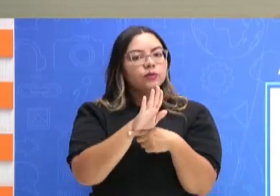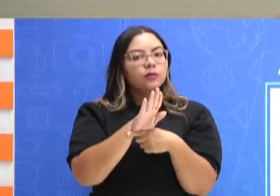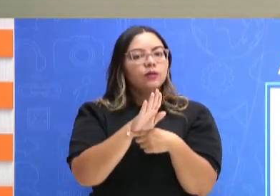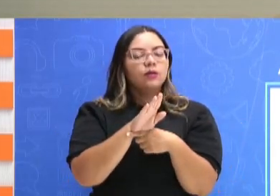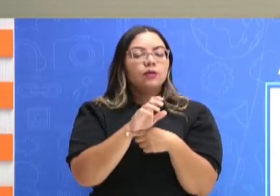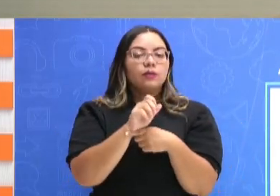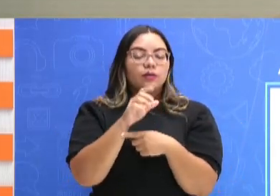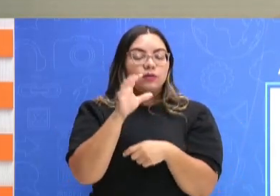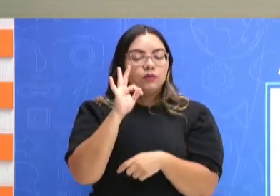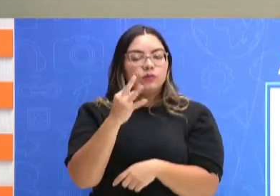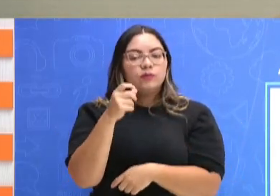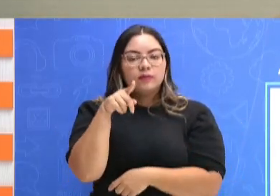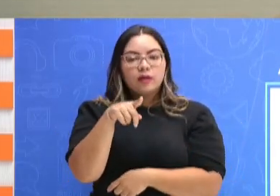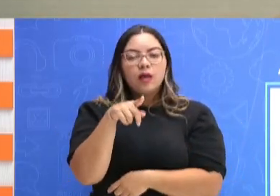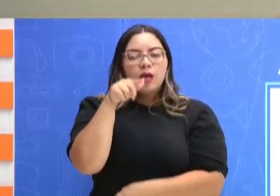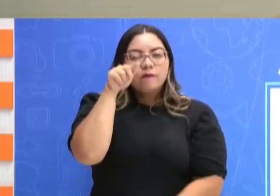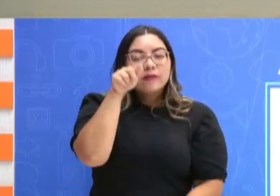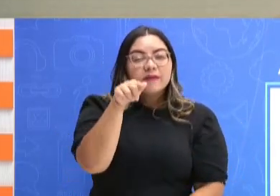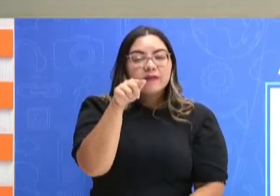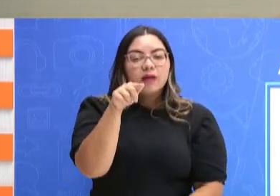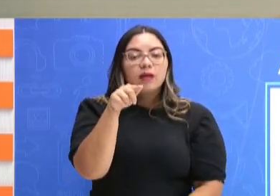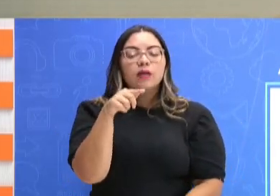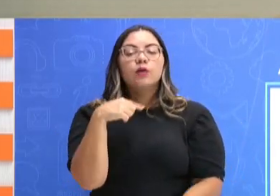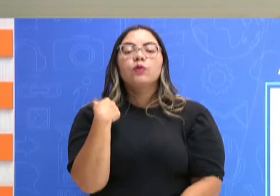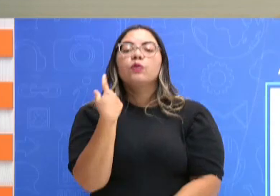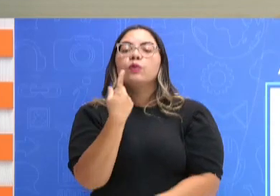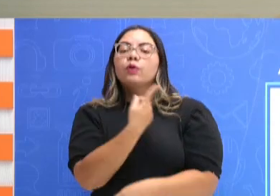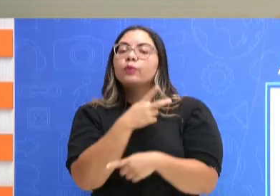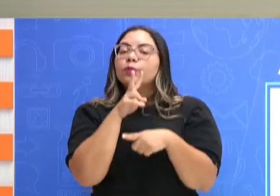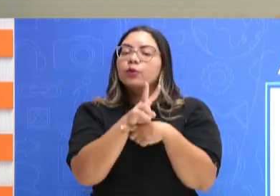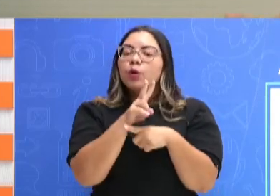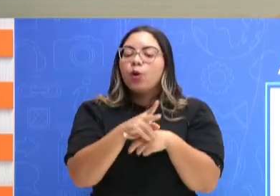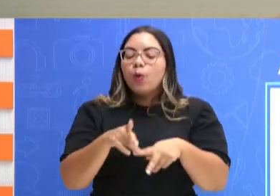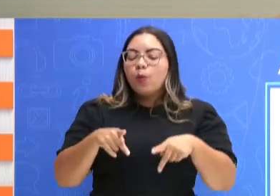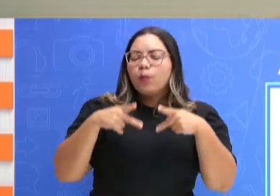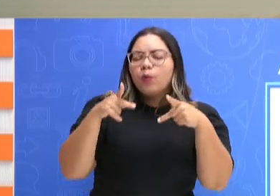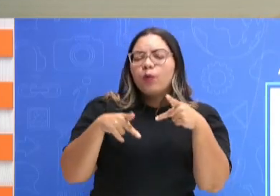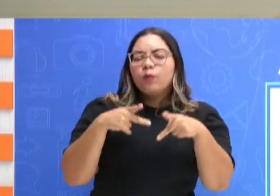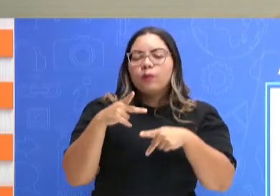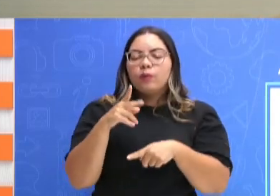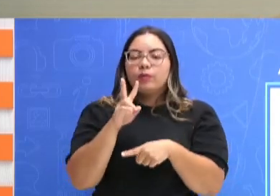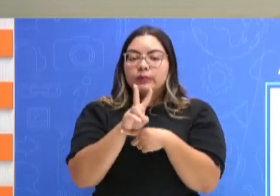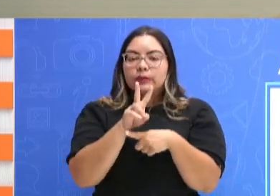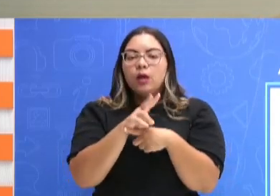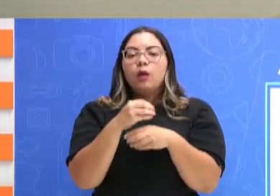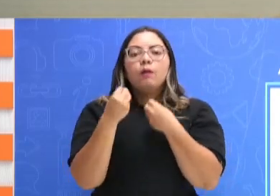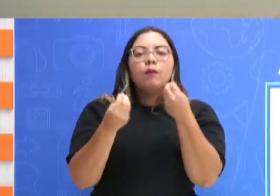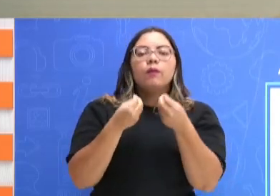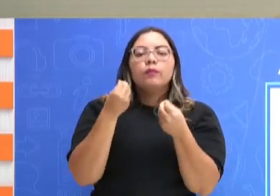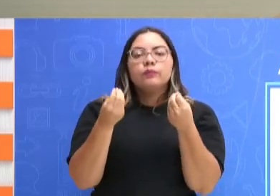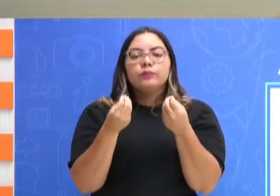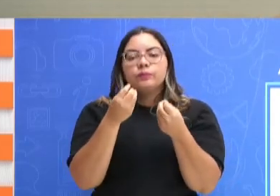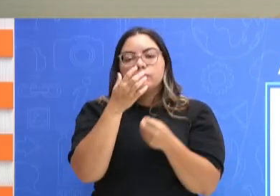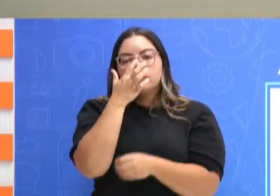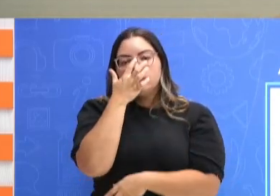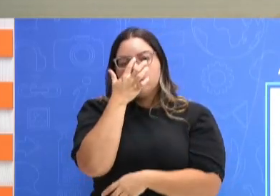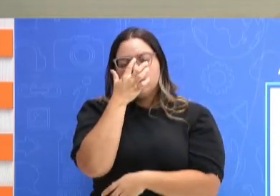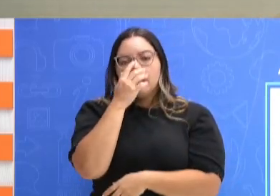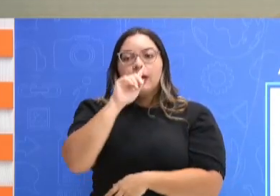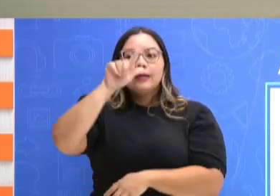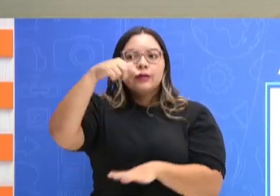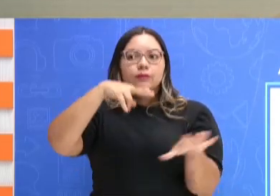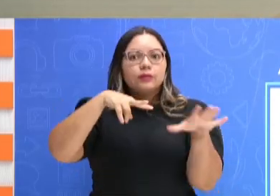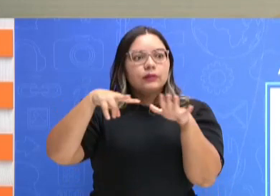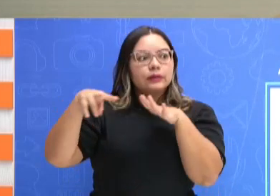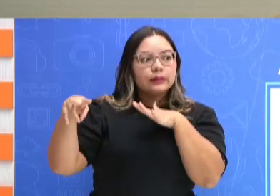Você será o nosso fiscal, o povo é o nosso fiscal. Como assim, Fábio? Isso aqui é um projeto que a gente vai começar a soltar na